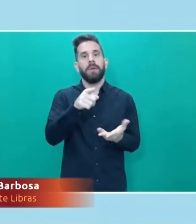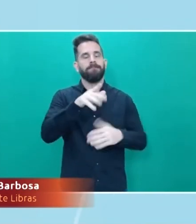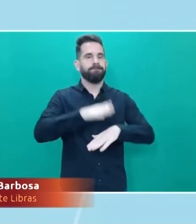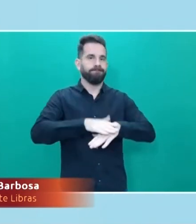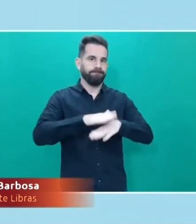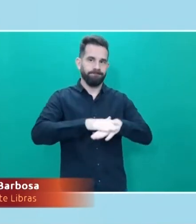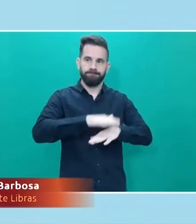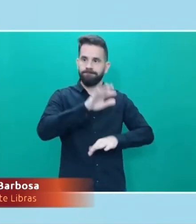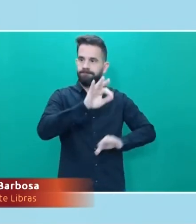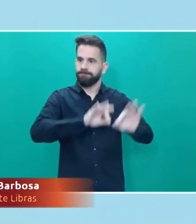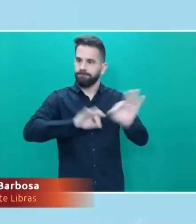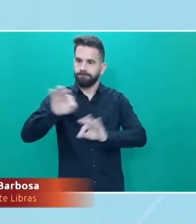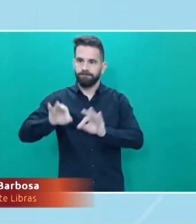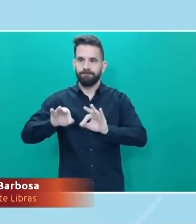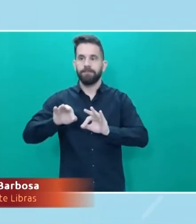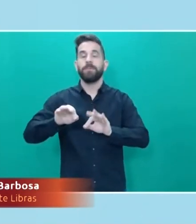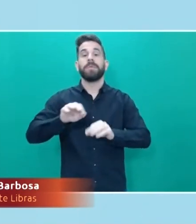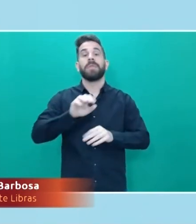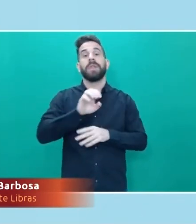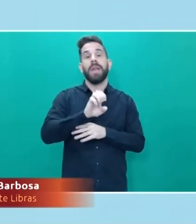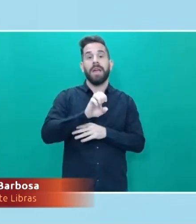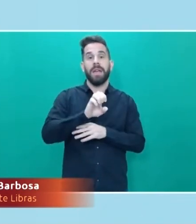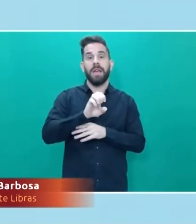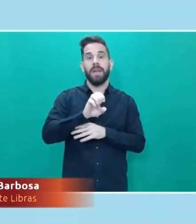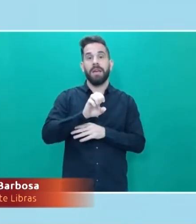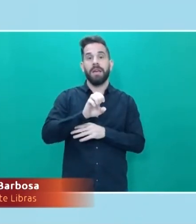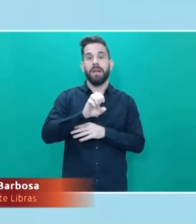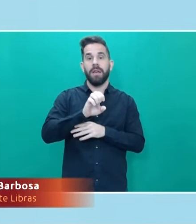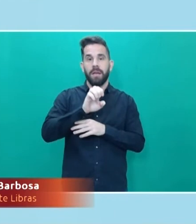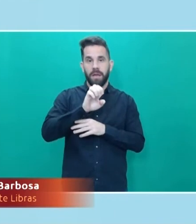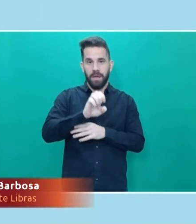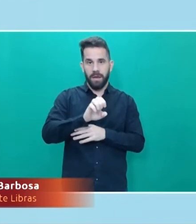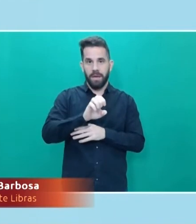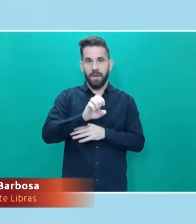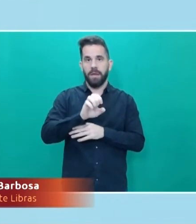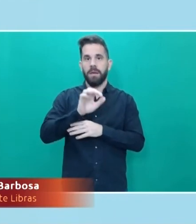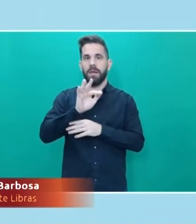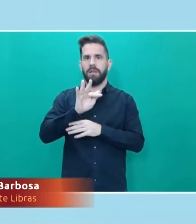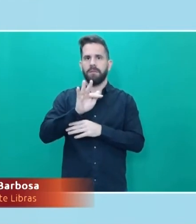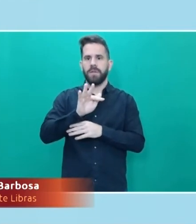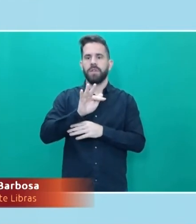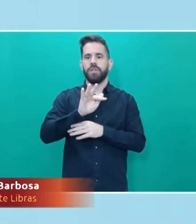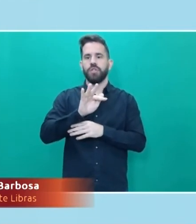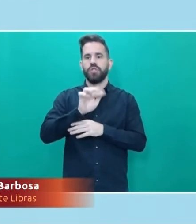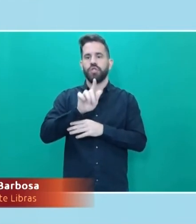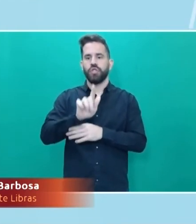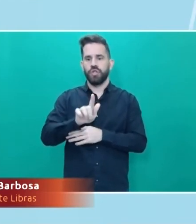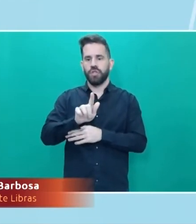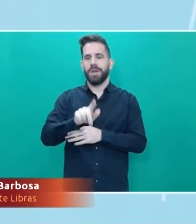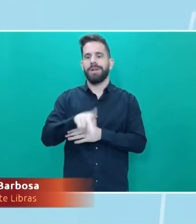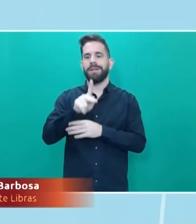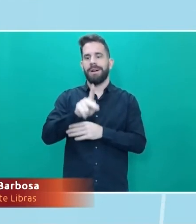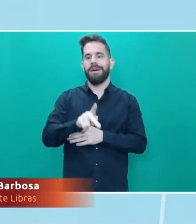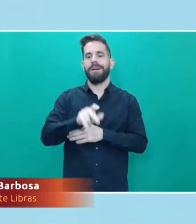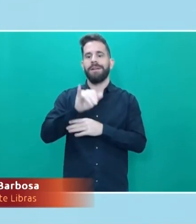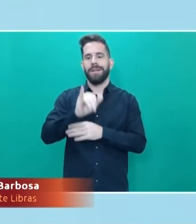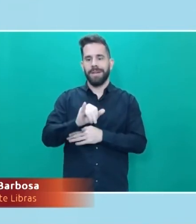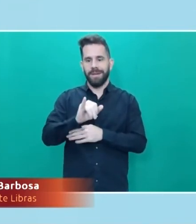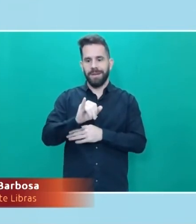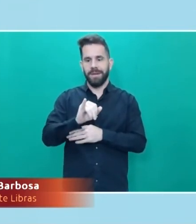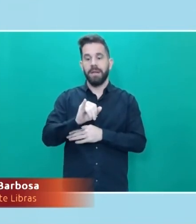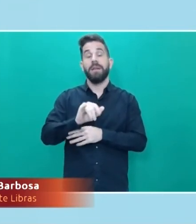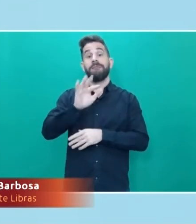organização chamada FGKI, Federação Goiana de Karatê Interestilos, né? Que tem o nosso queridíssimo presidente